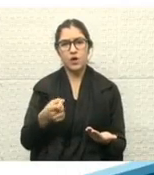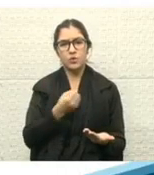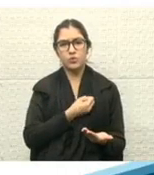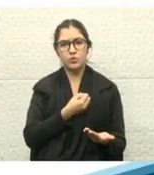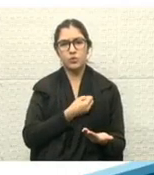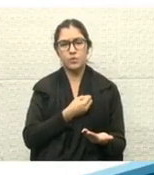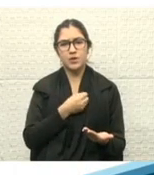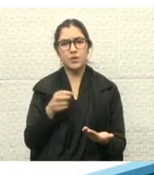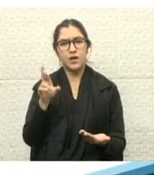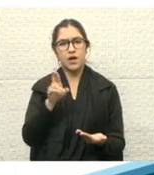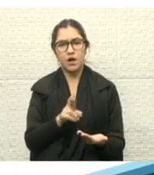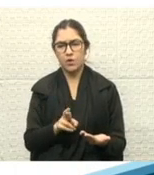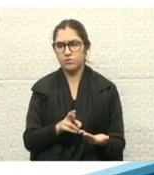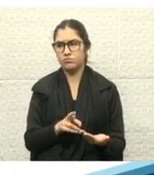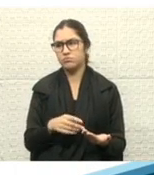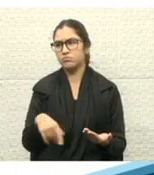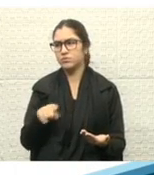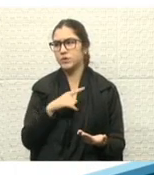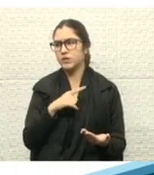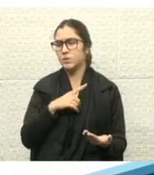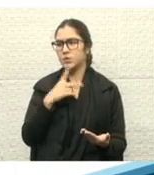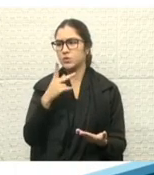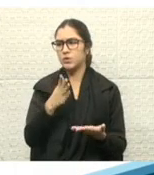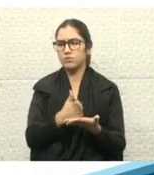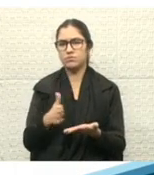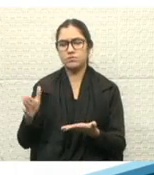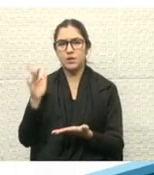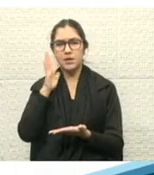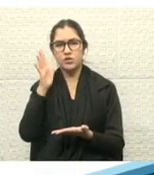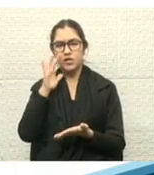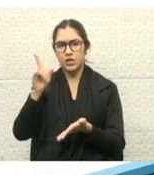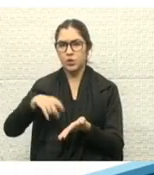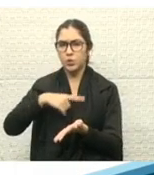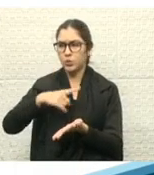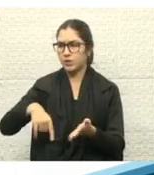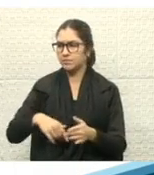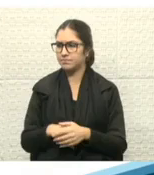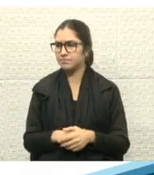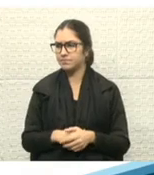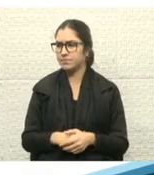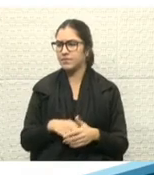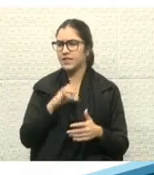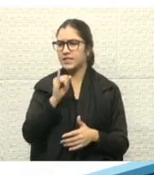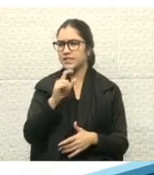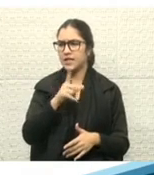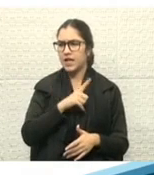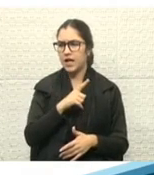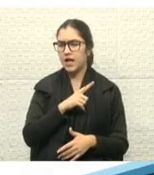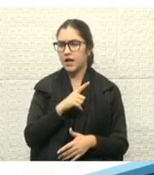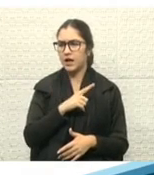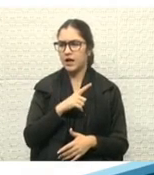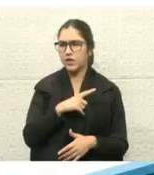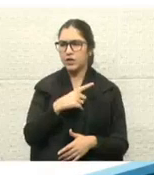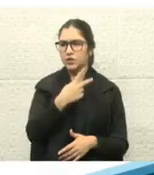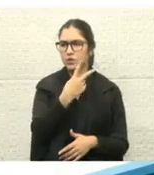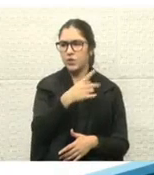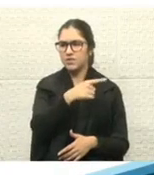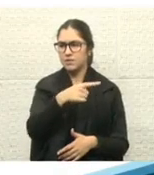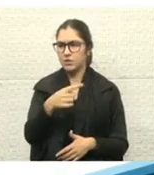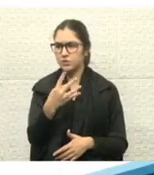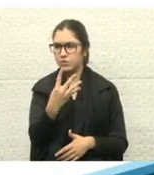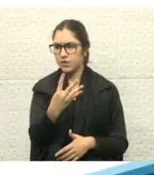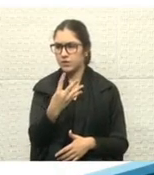número real. Nós temos a sua parte imaginária nula. Se fosse o ponto 2 menos